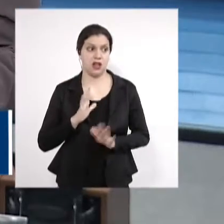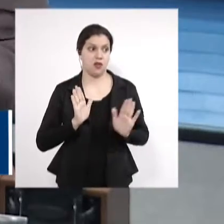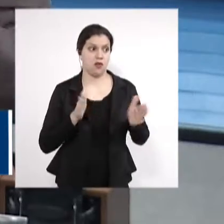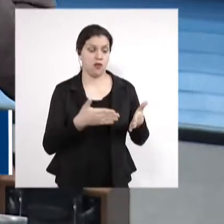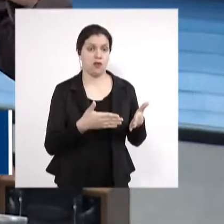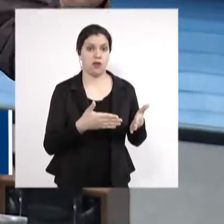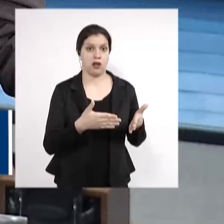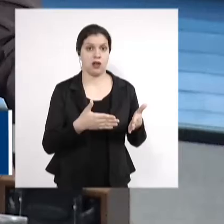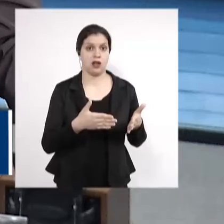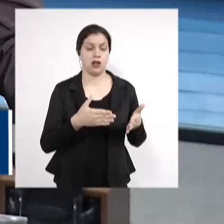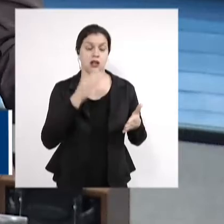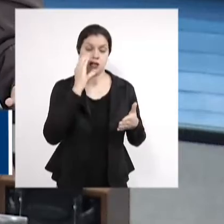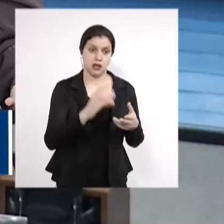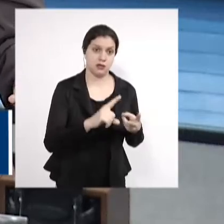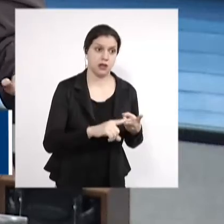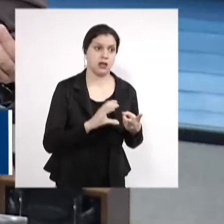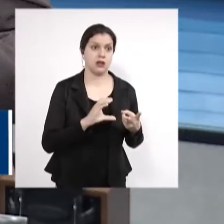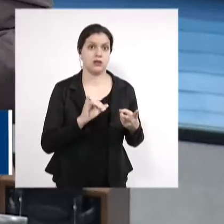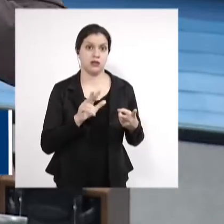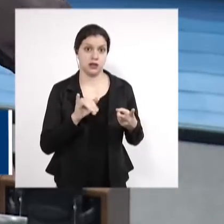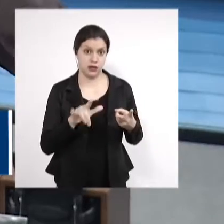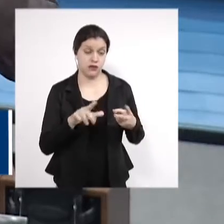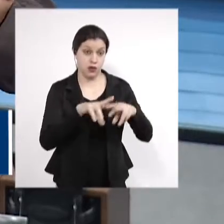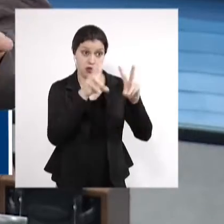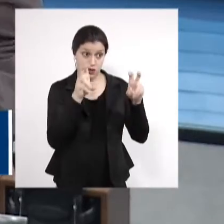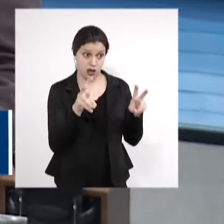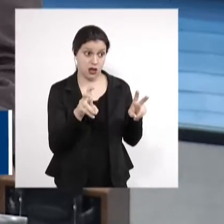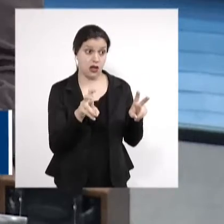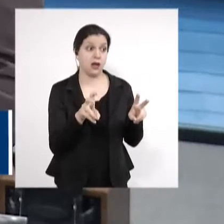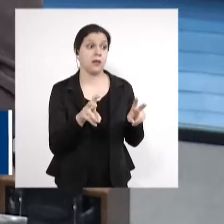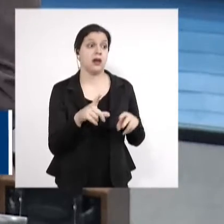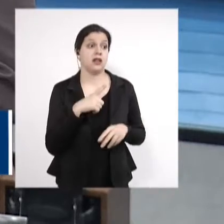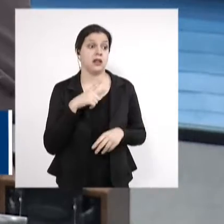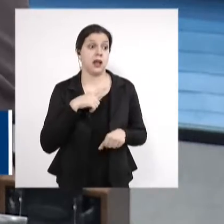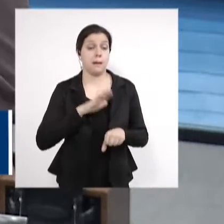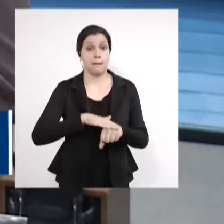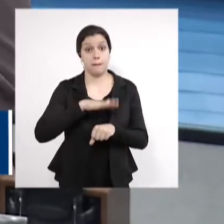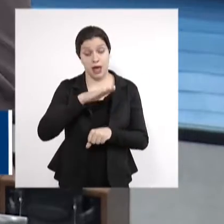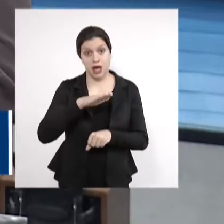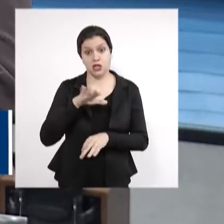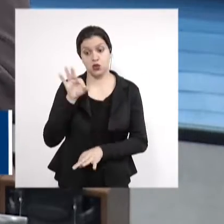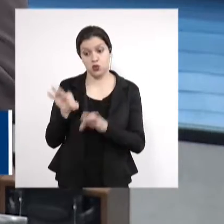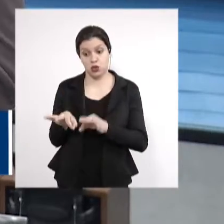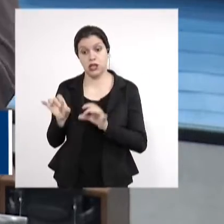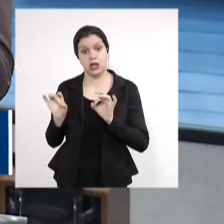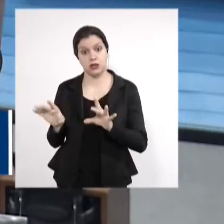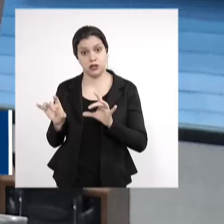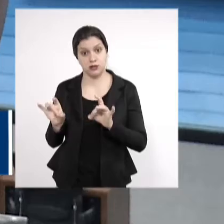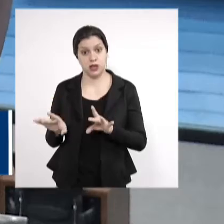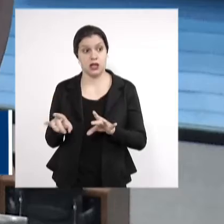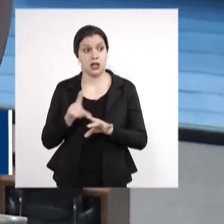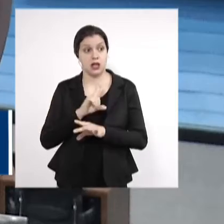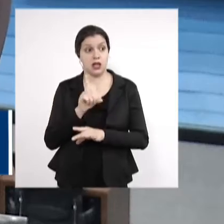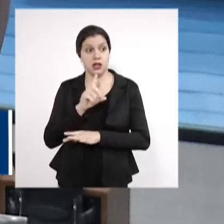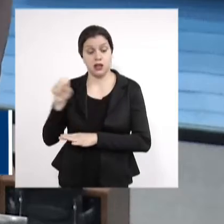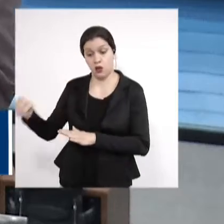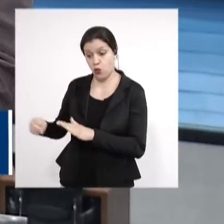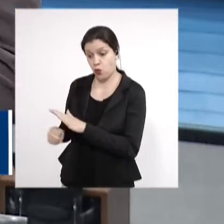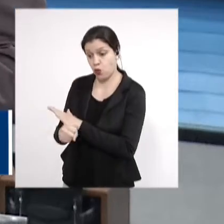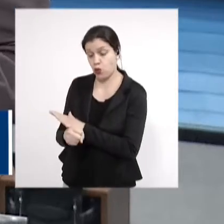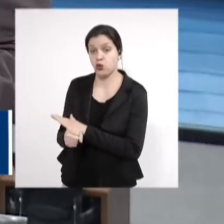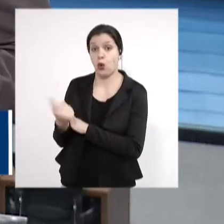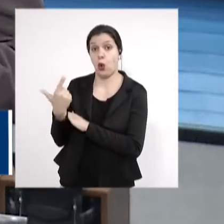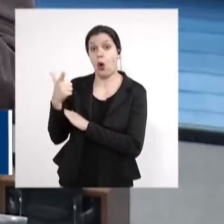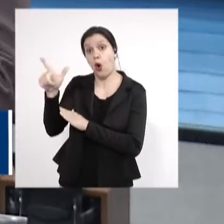cíveis e criminais e das varas temáticas, né, ele vai acumular um juizado especial, então, para não ter que contratar um juiz, segundo o Tribunal de